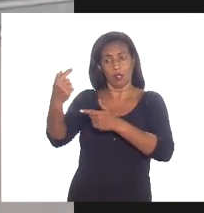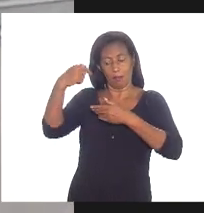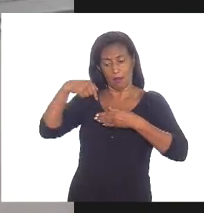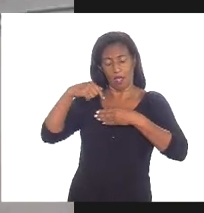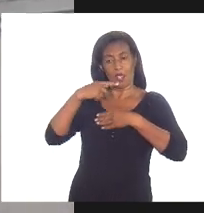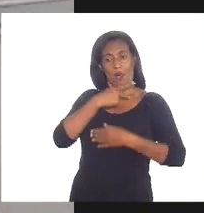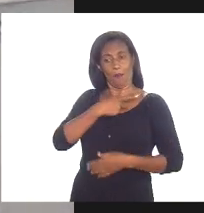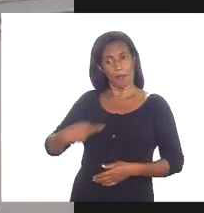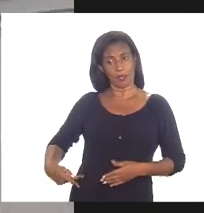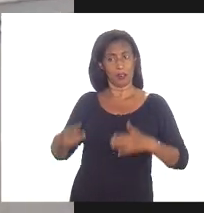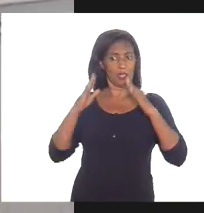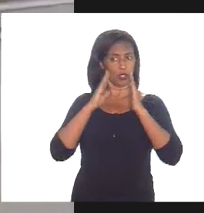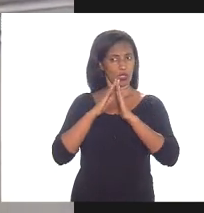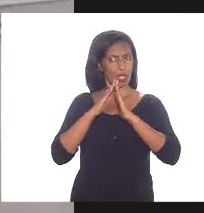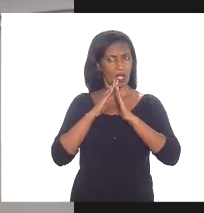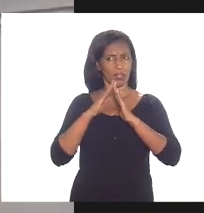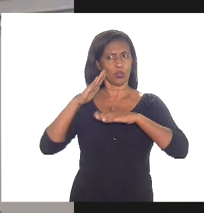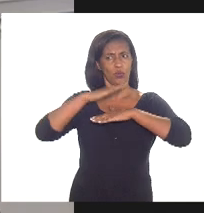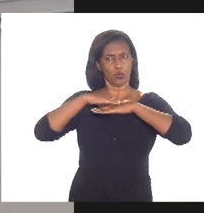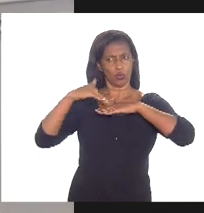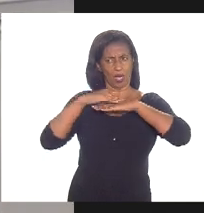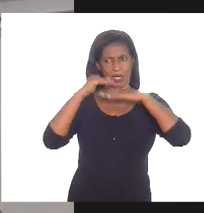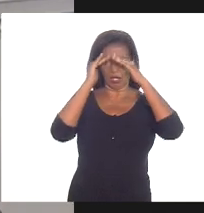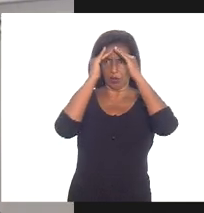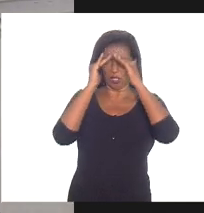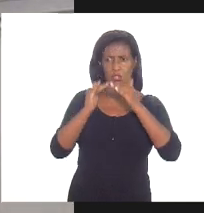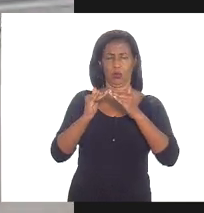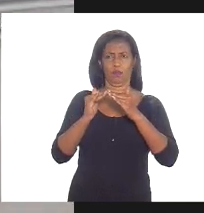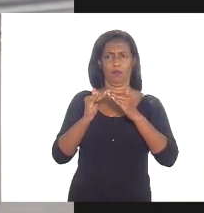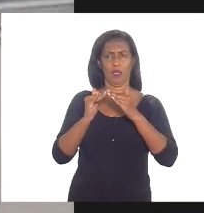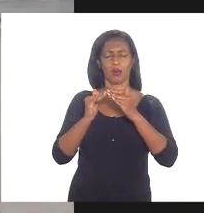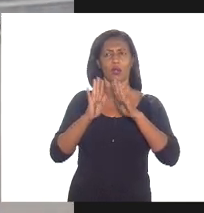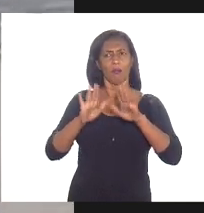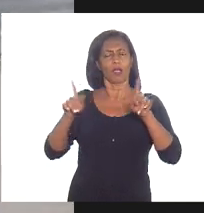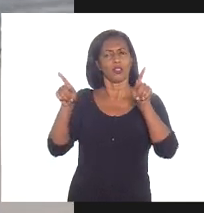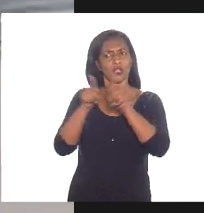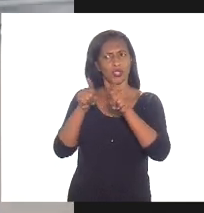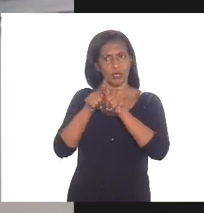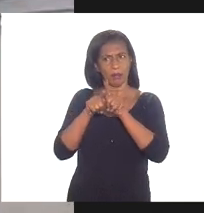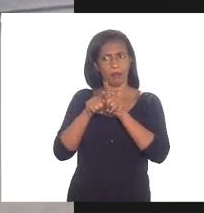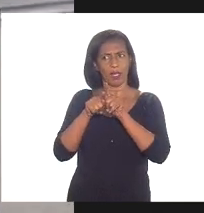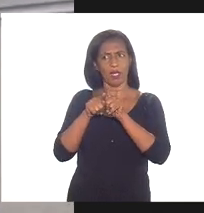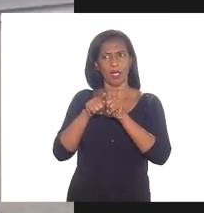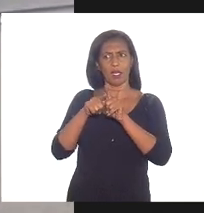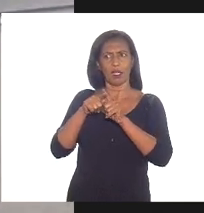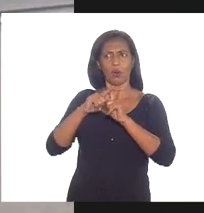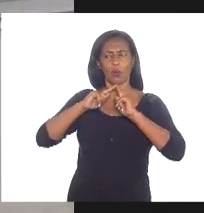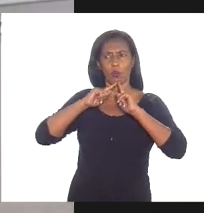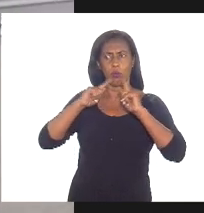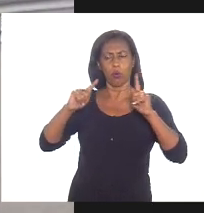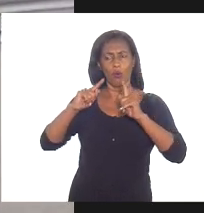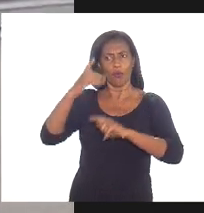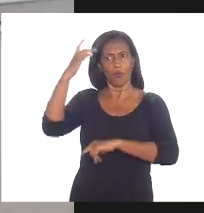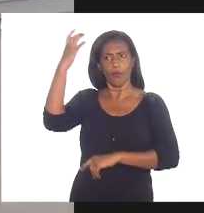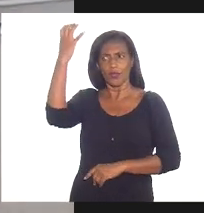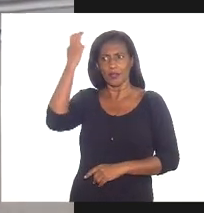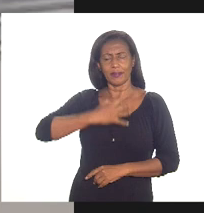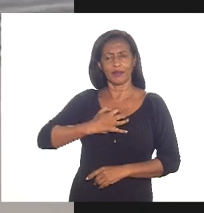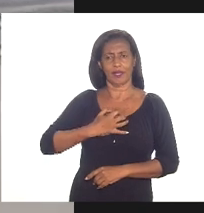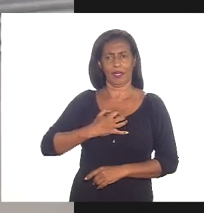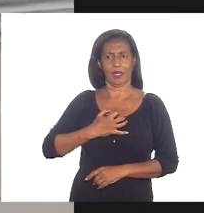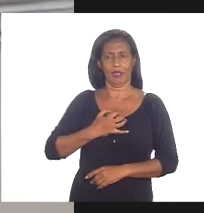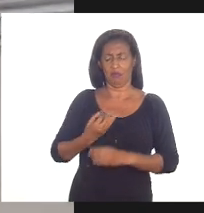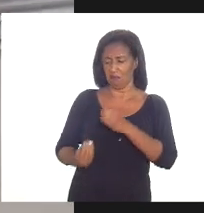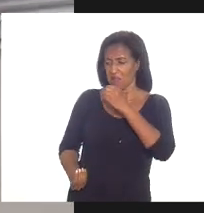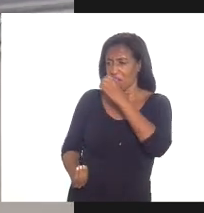carinho, respeito e amor que eu tenho ao presidente André Siciliano, mas também a denúncia foi grave. E outra,